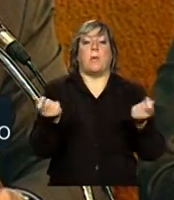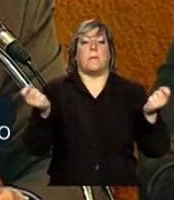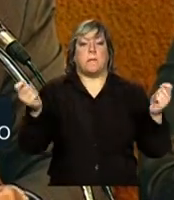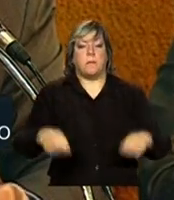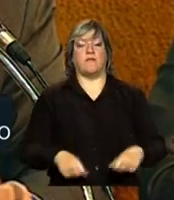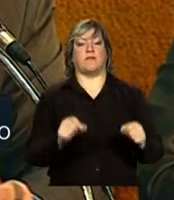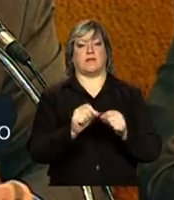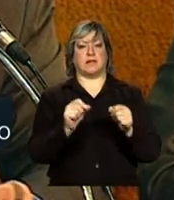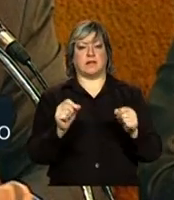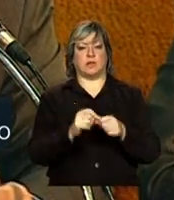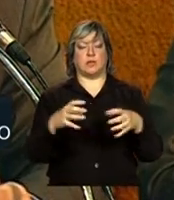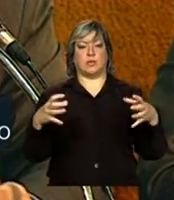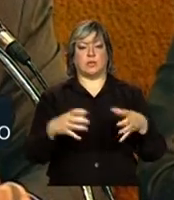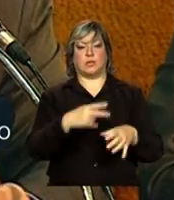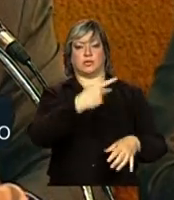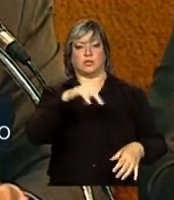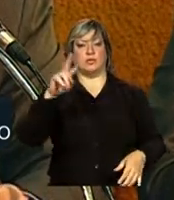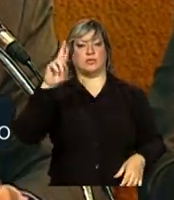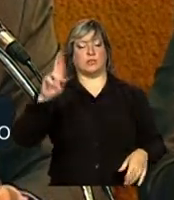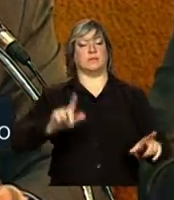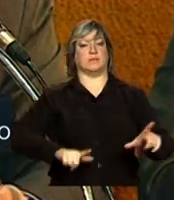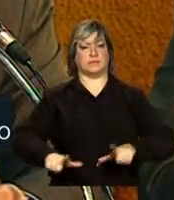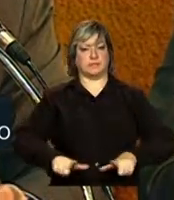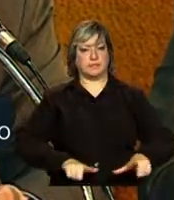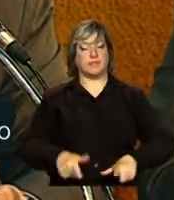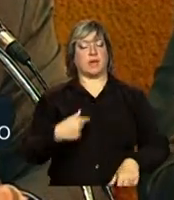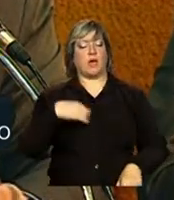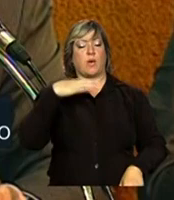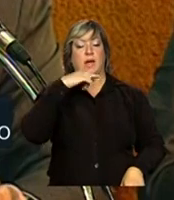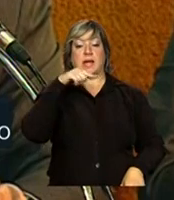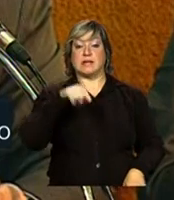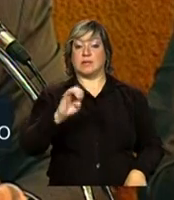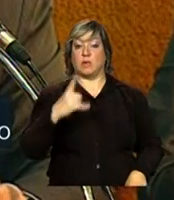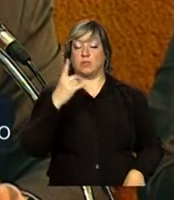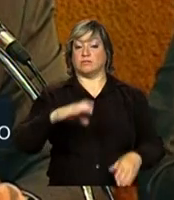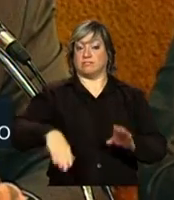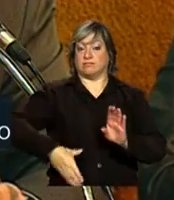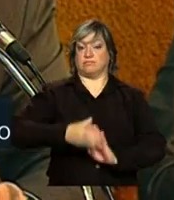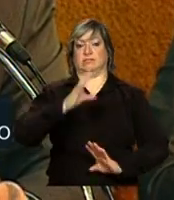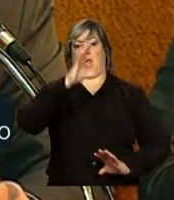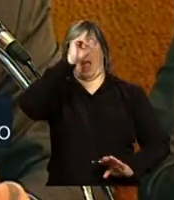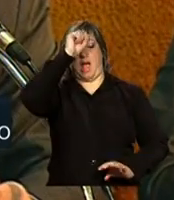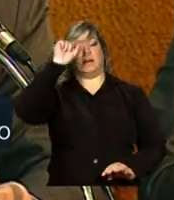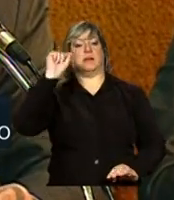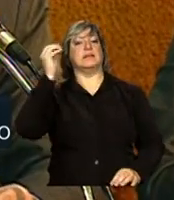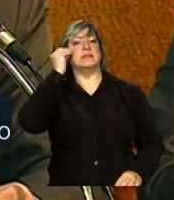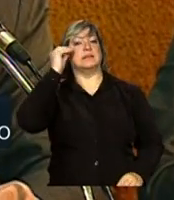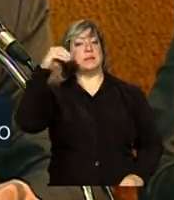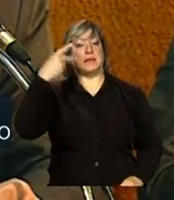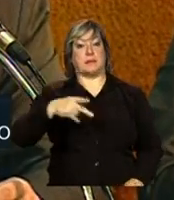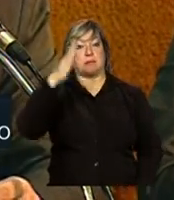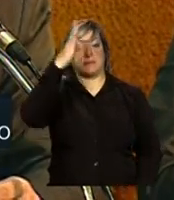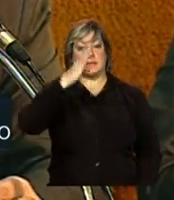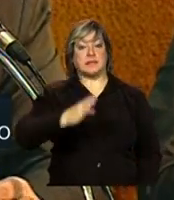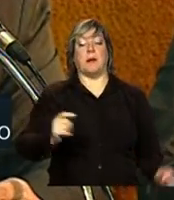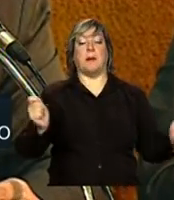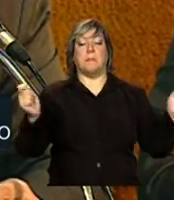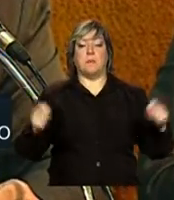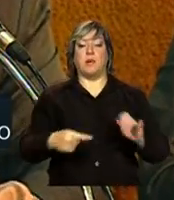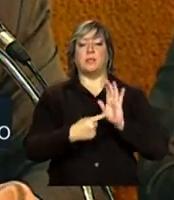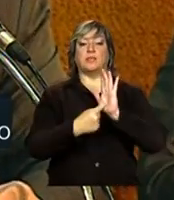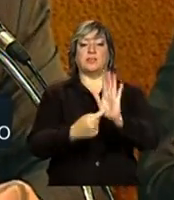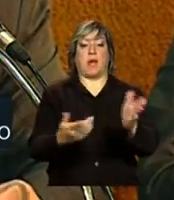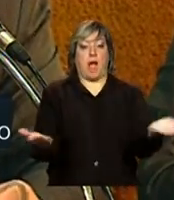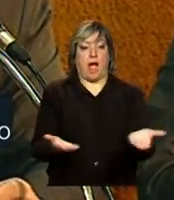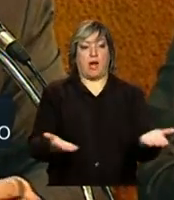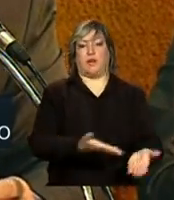exercer o conjunto das suas funções acho que essa é uma lição enfim que a experiência brasileira pode transmitir de